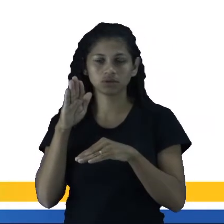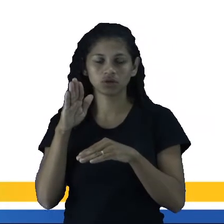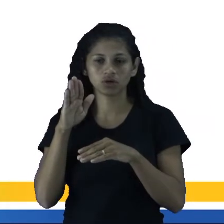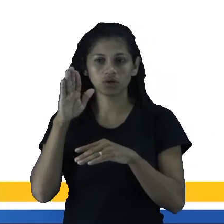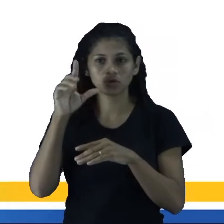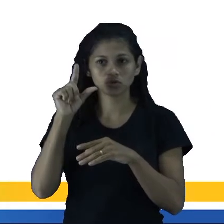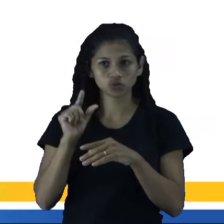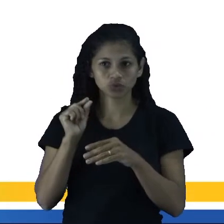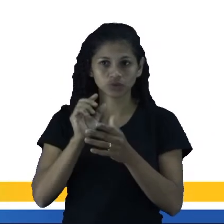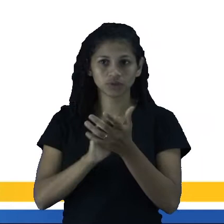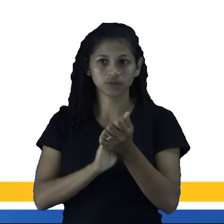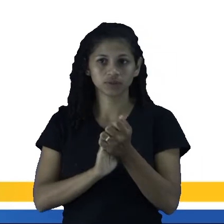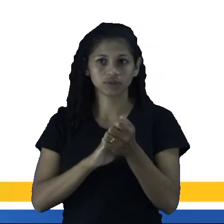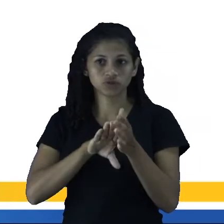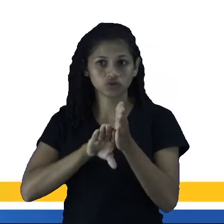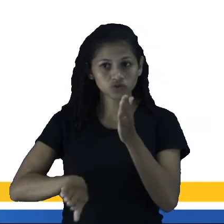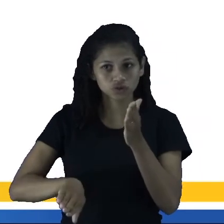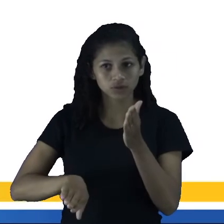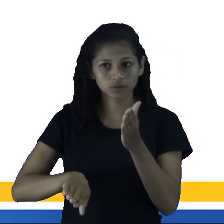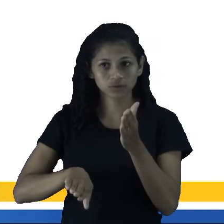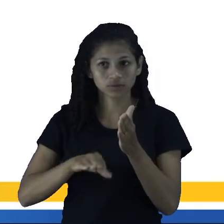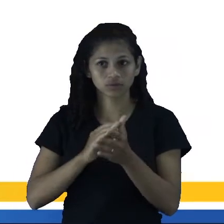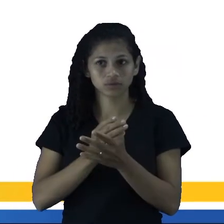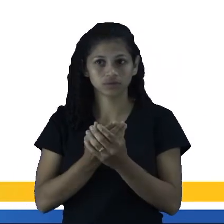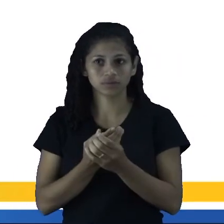como é que eu vou fazer isso?